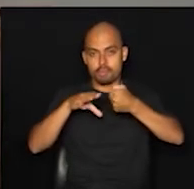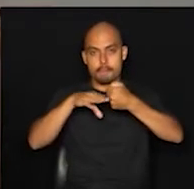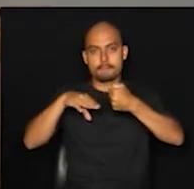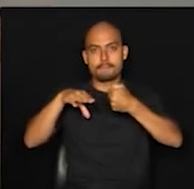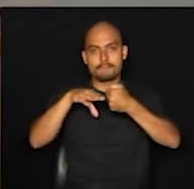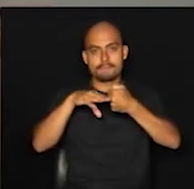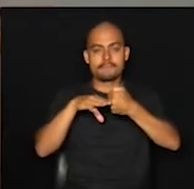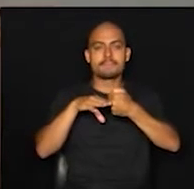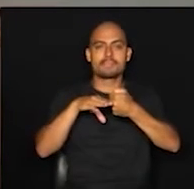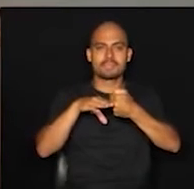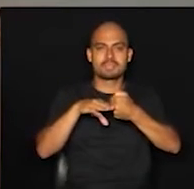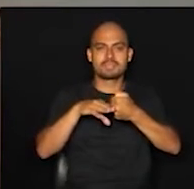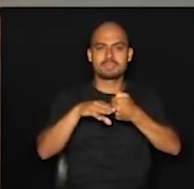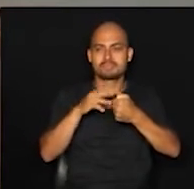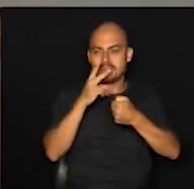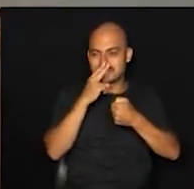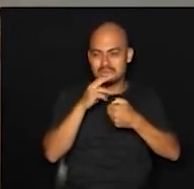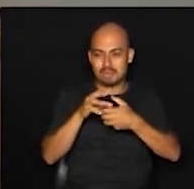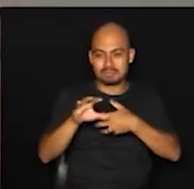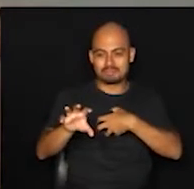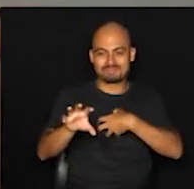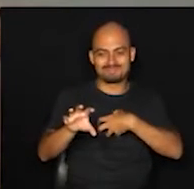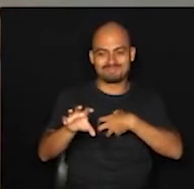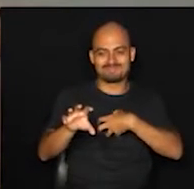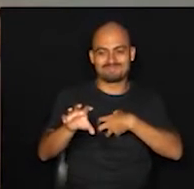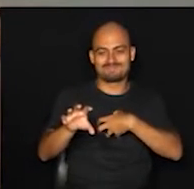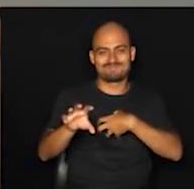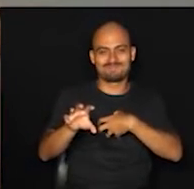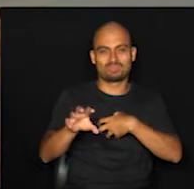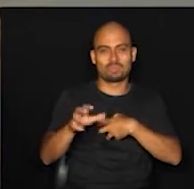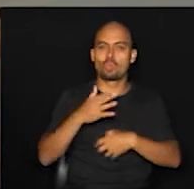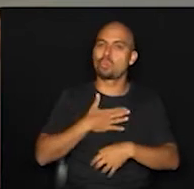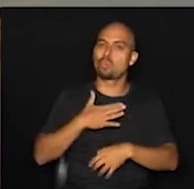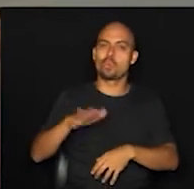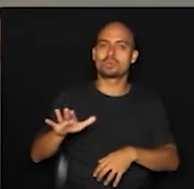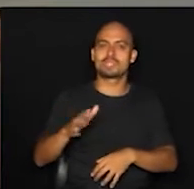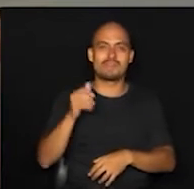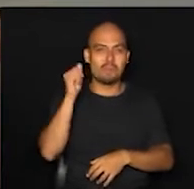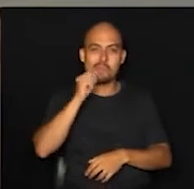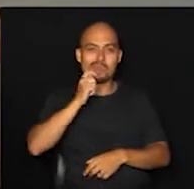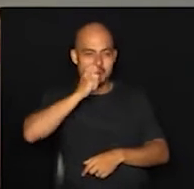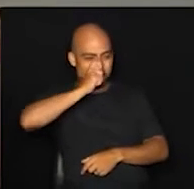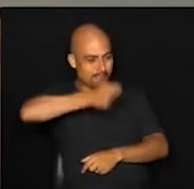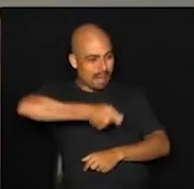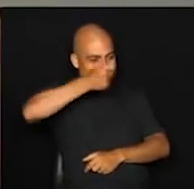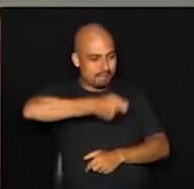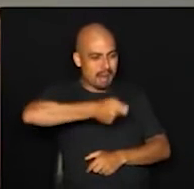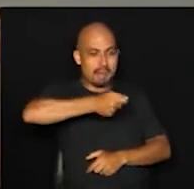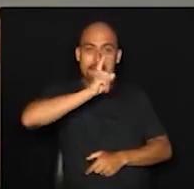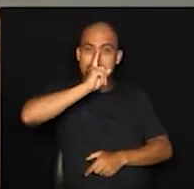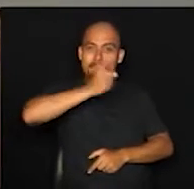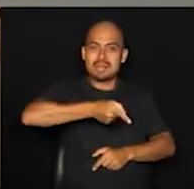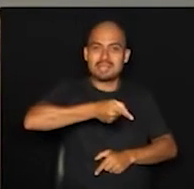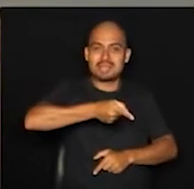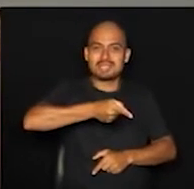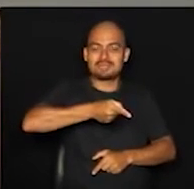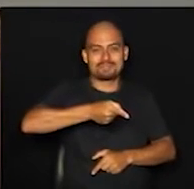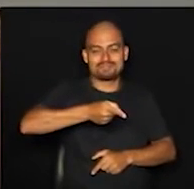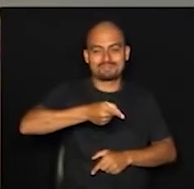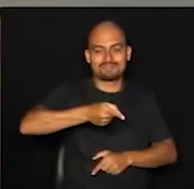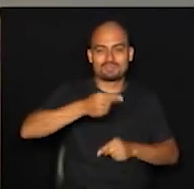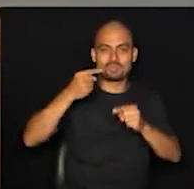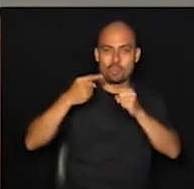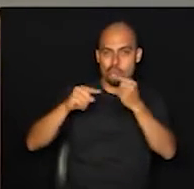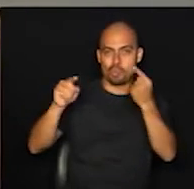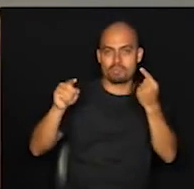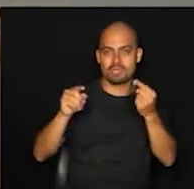uma antipatia à ideia de uma mulher soberana que mandaria em tudo, mandaria em todo mundo, que era muito grande. Tá.